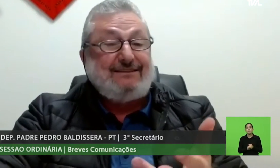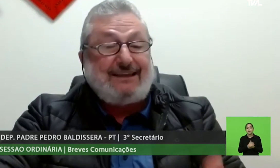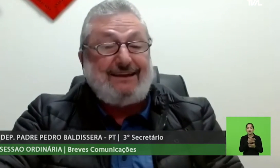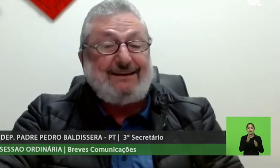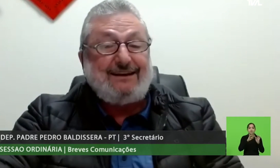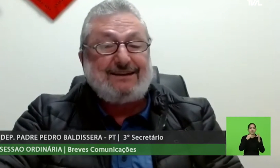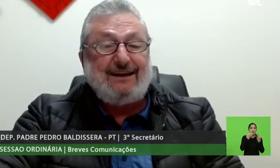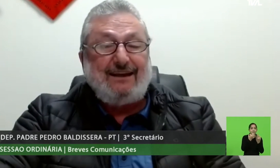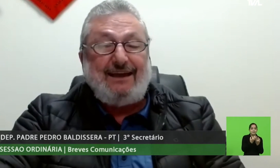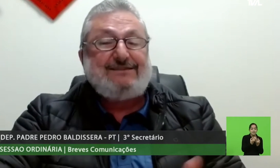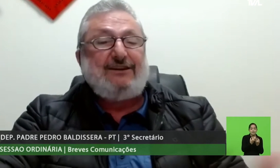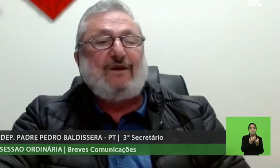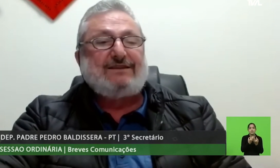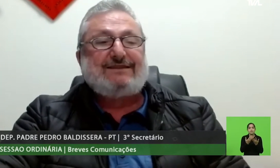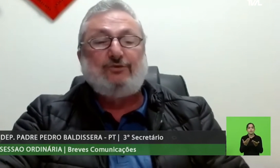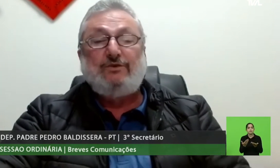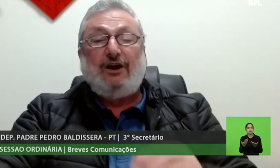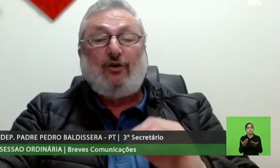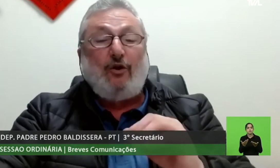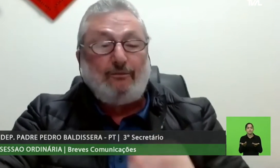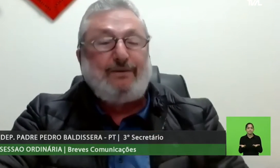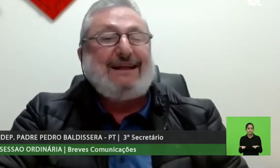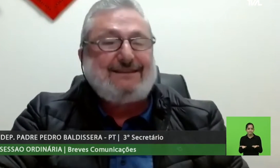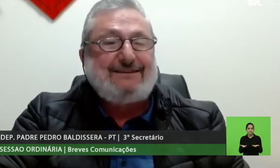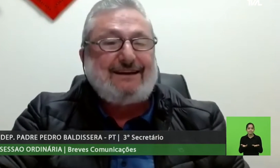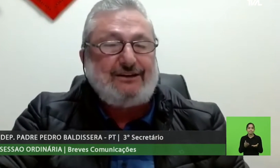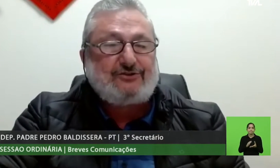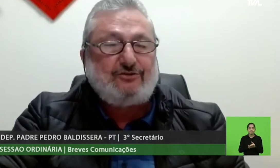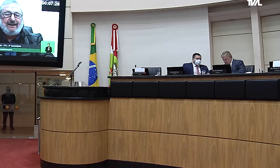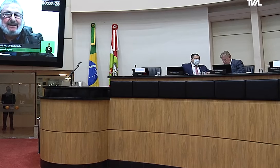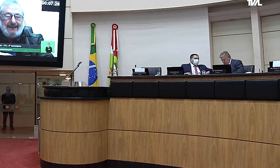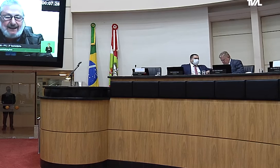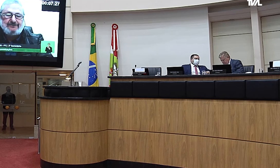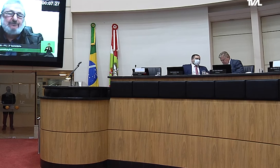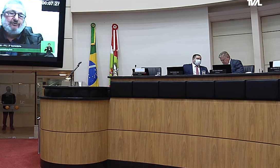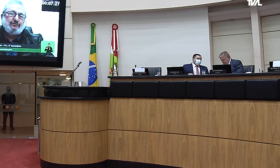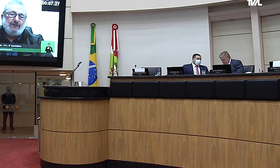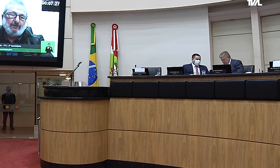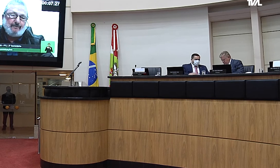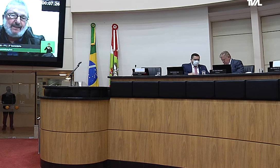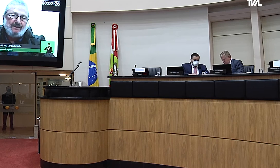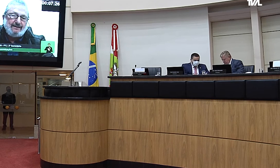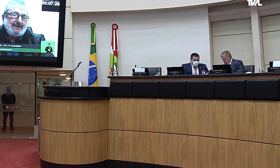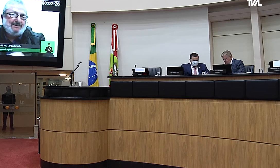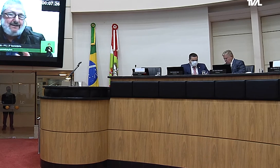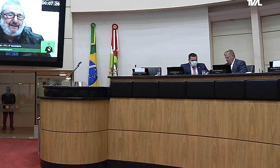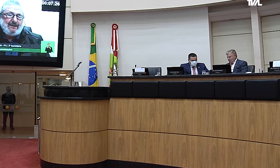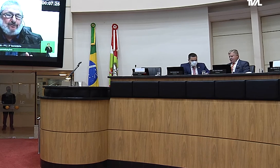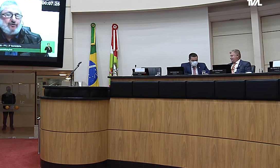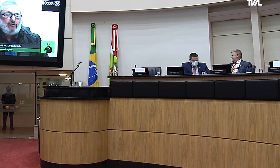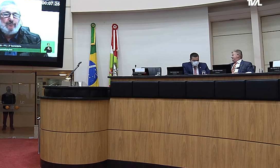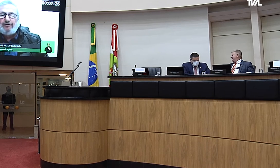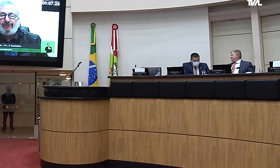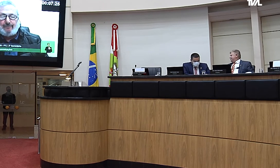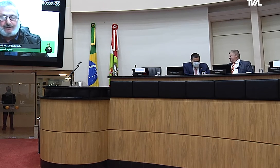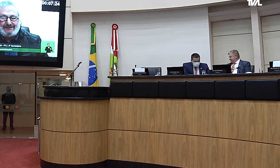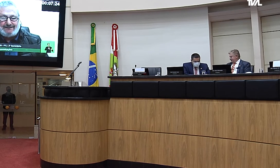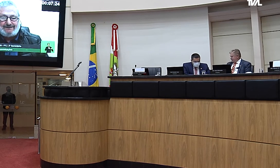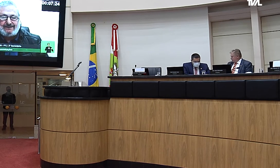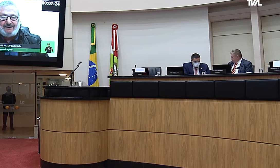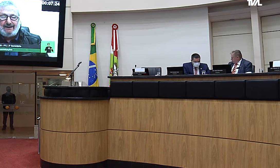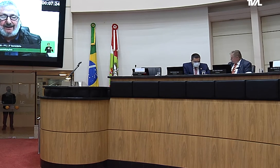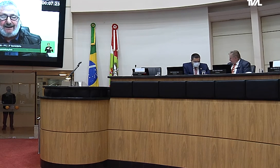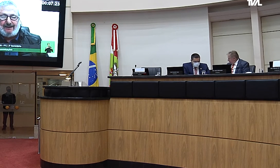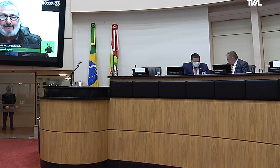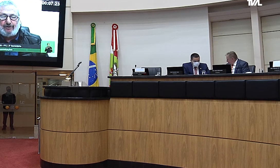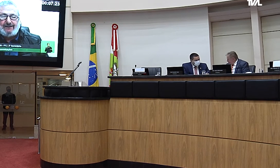famílias inteiras em situação completa de risco. O deputado também repercutiu a reunião da bancada do Oeste